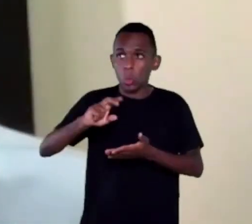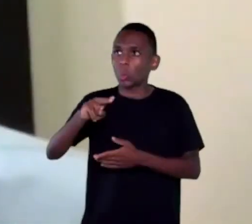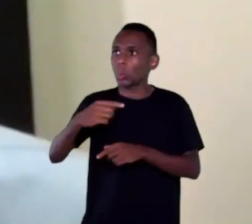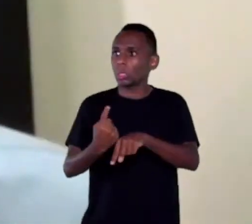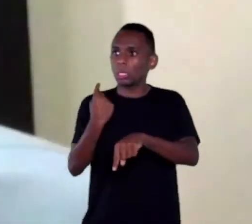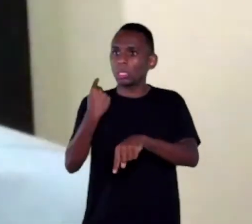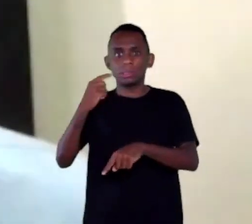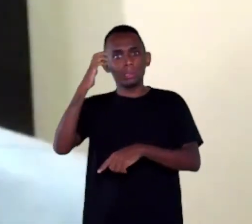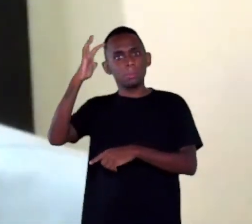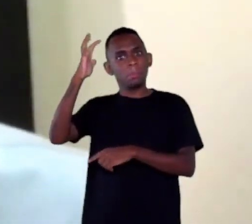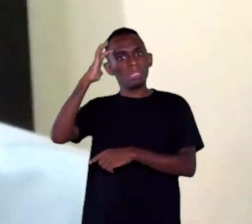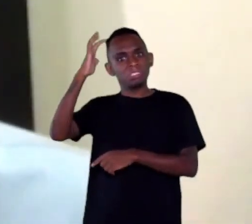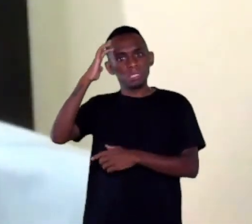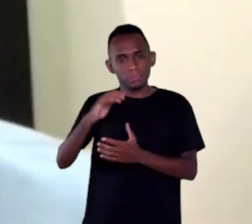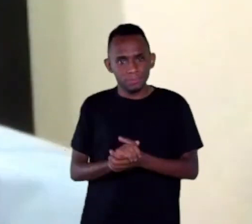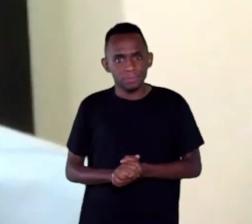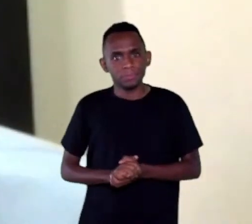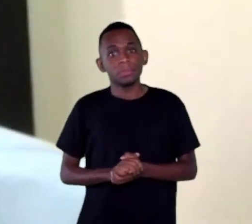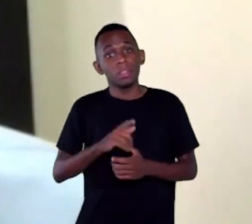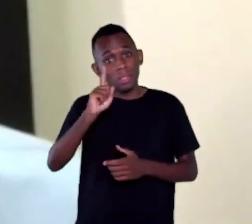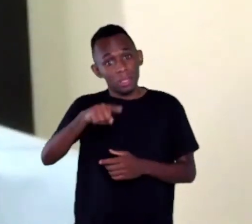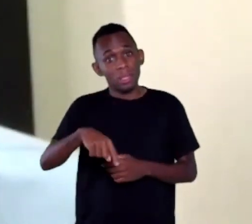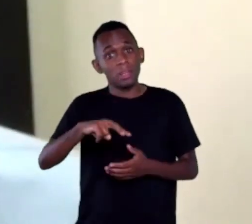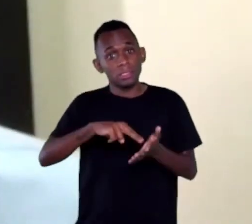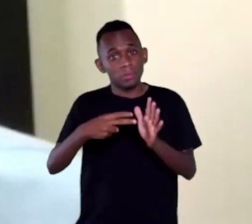na verdade, era sonho, mas